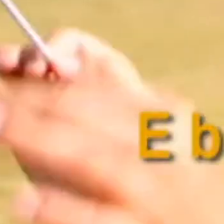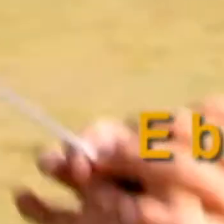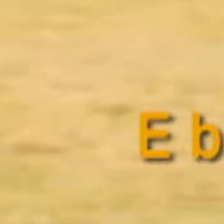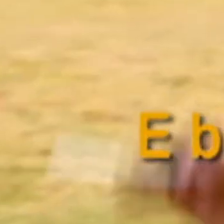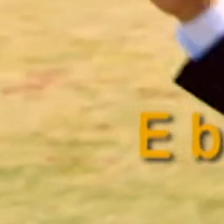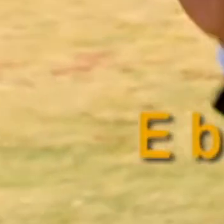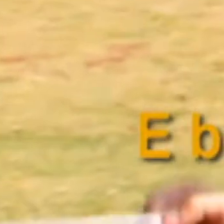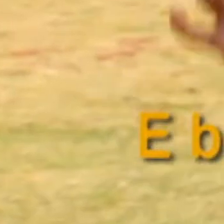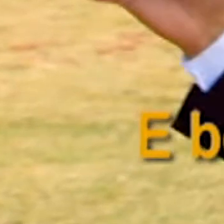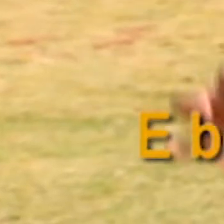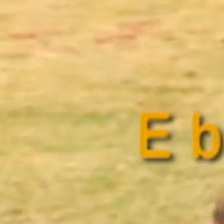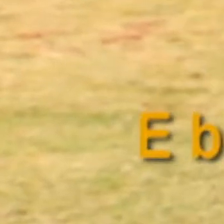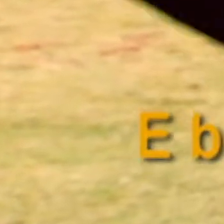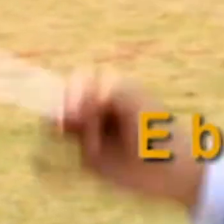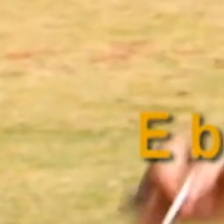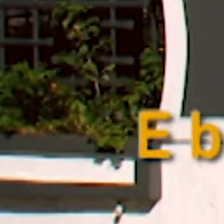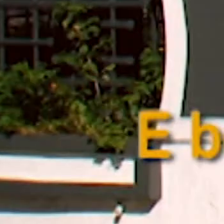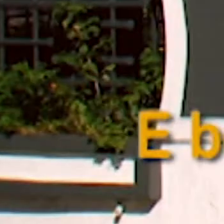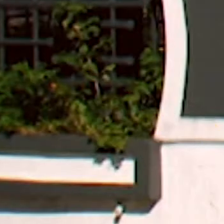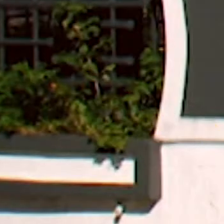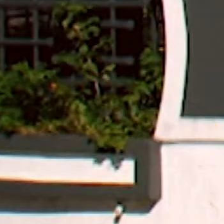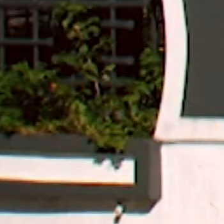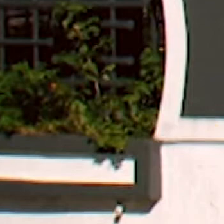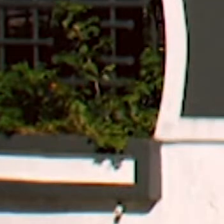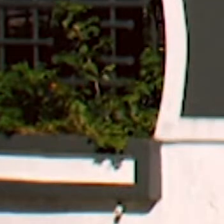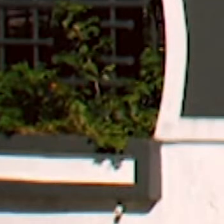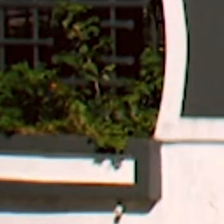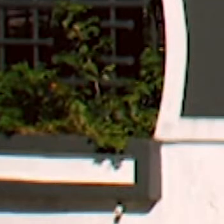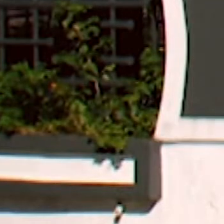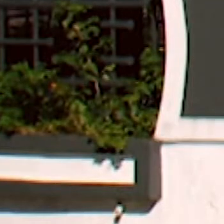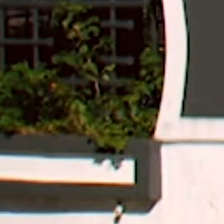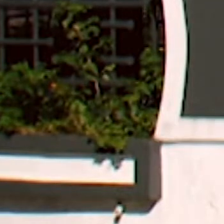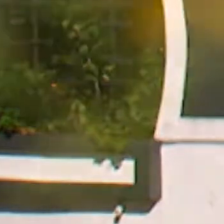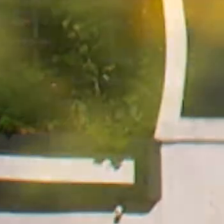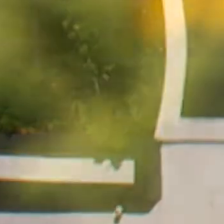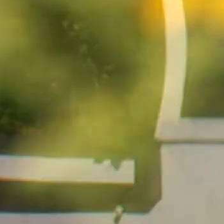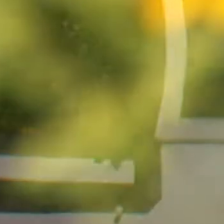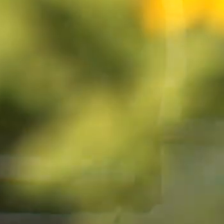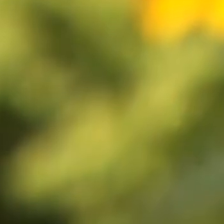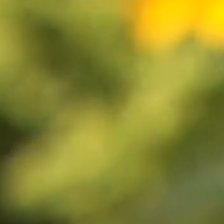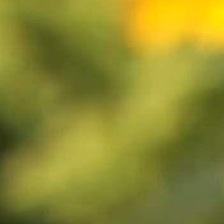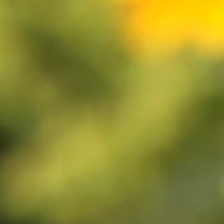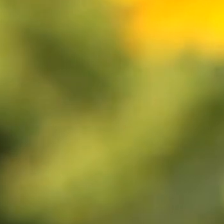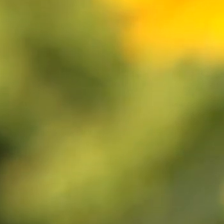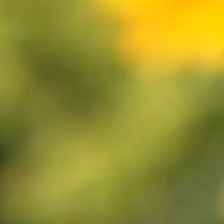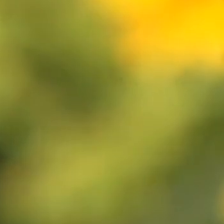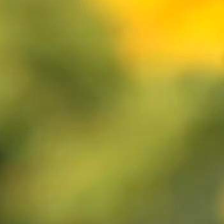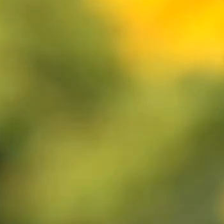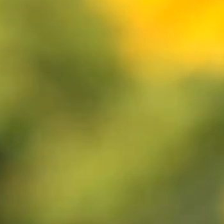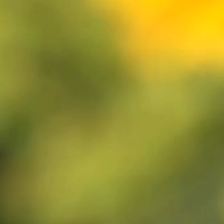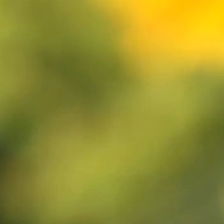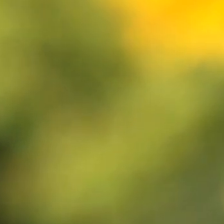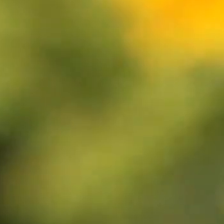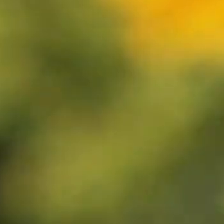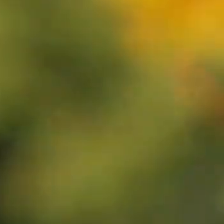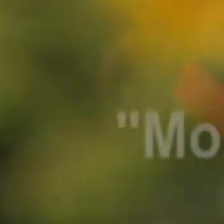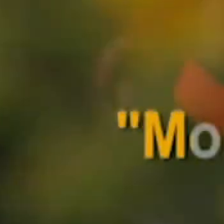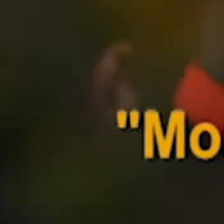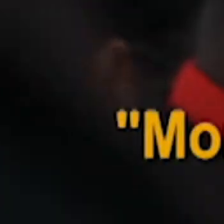E vencendo o futuro, não dista novamente será. Meu Deus